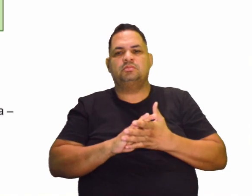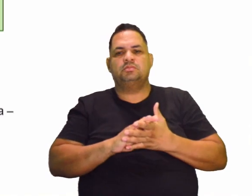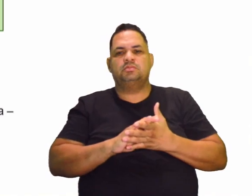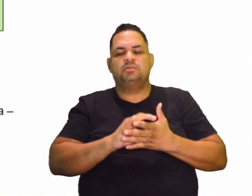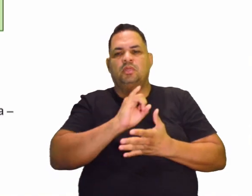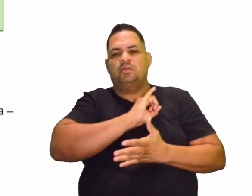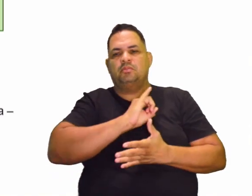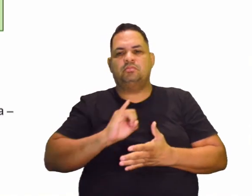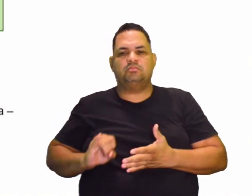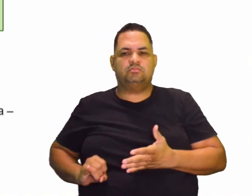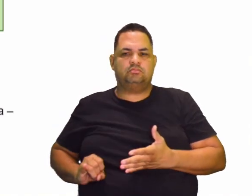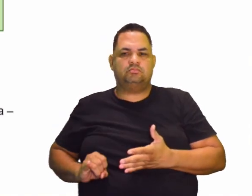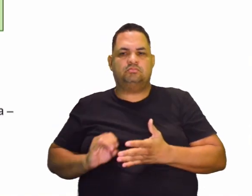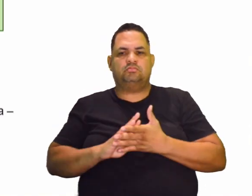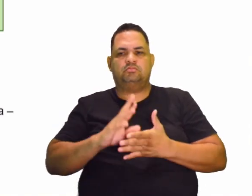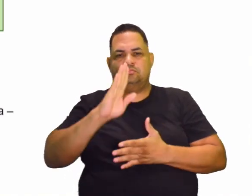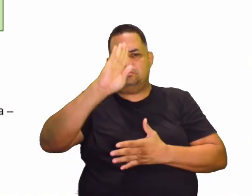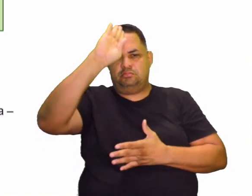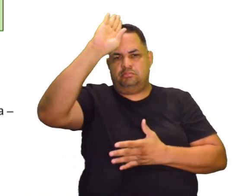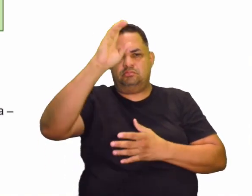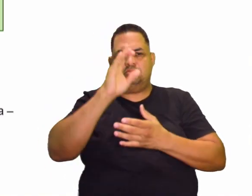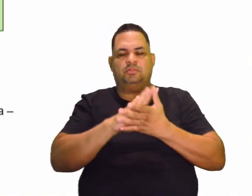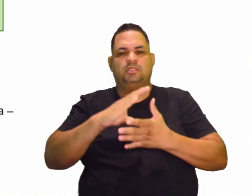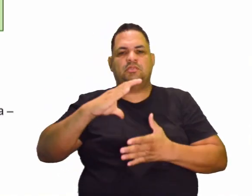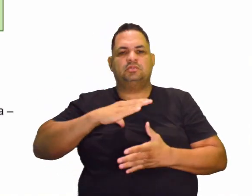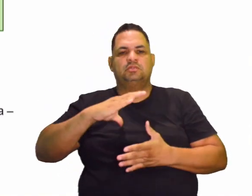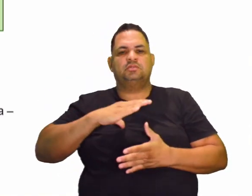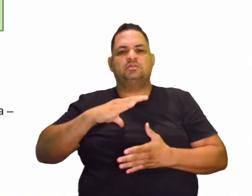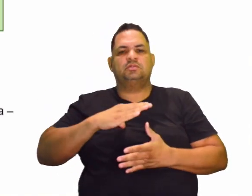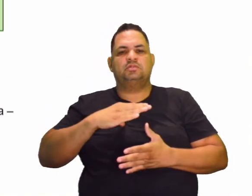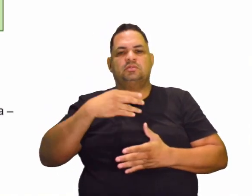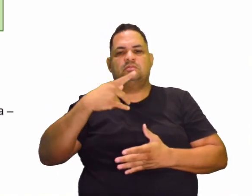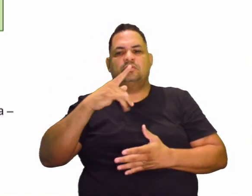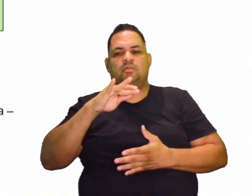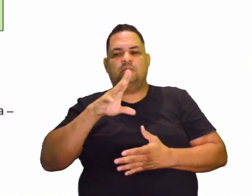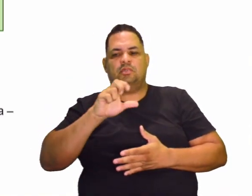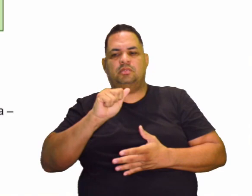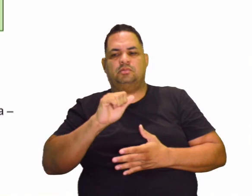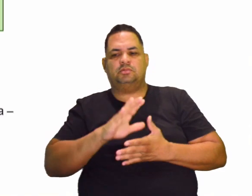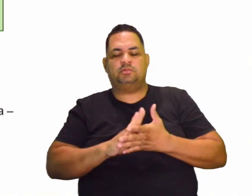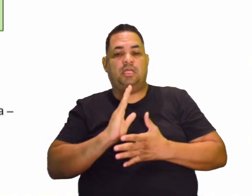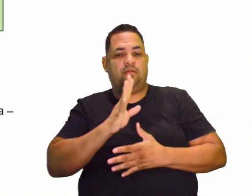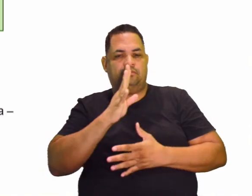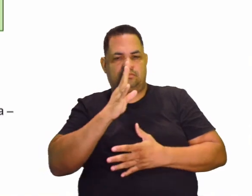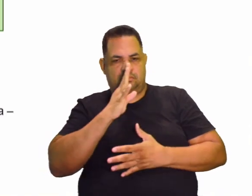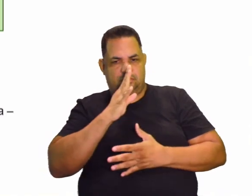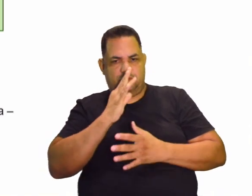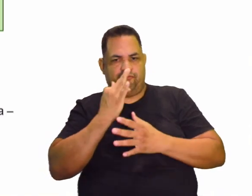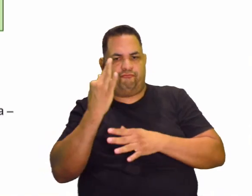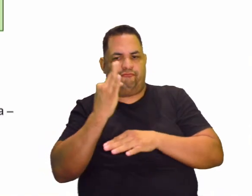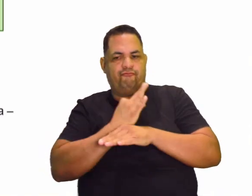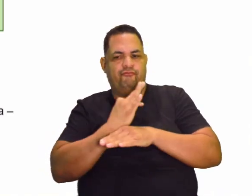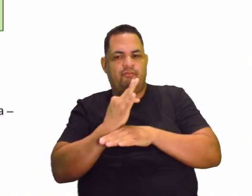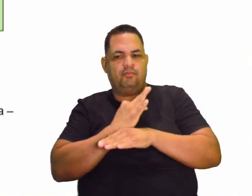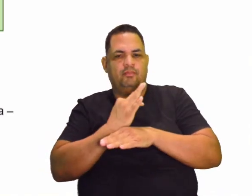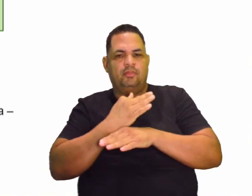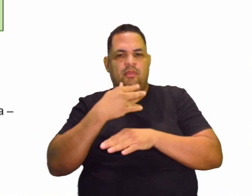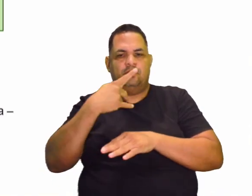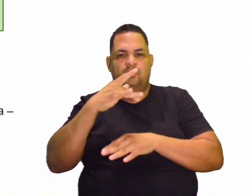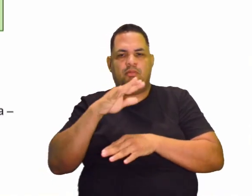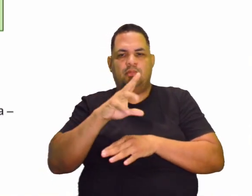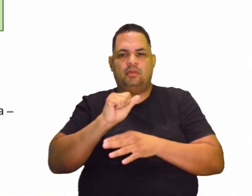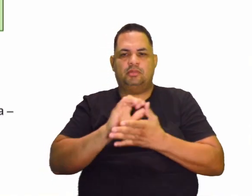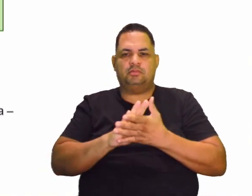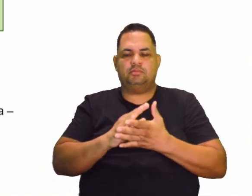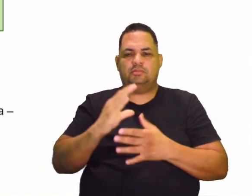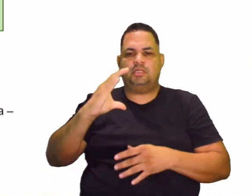são encontrados na cidade de Pompeia, que vocês já assistiram, muitos de vocês assistiram o filme sobre Pompeia, uma cidade romana que